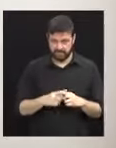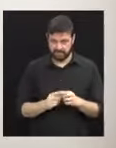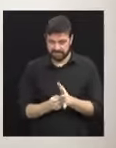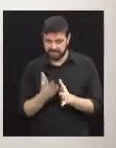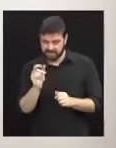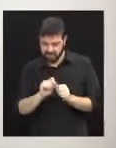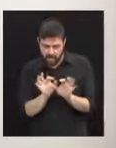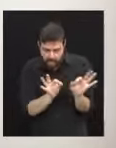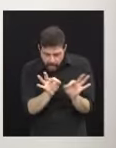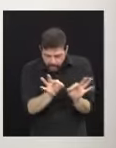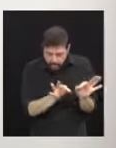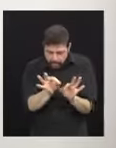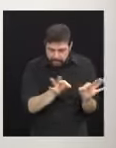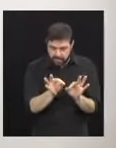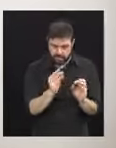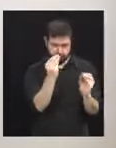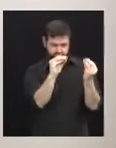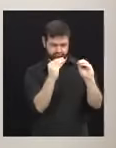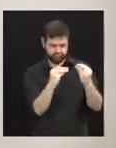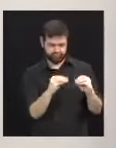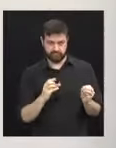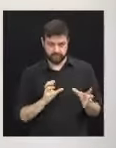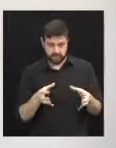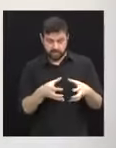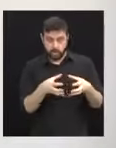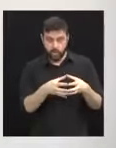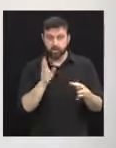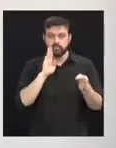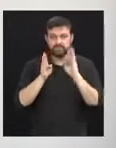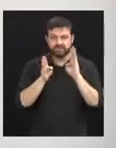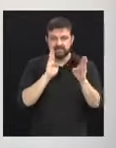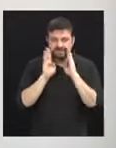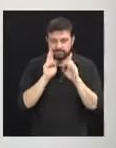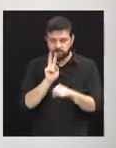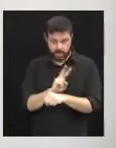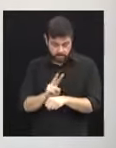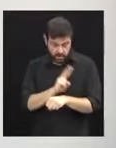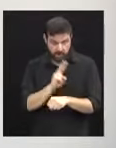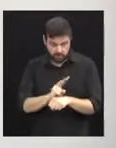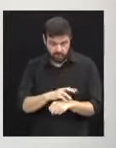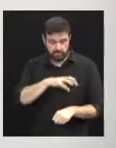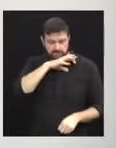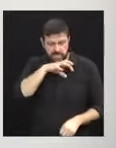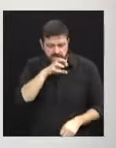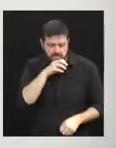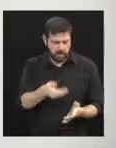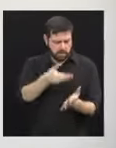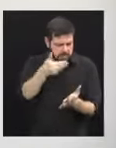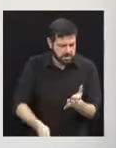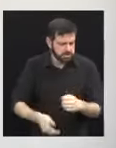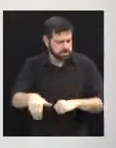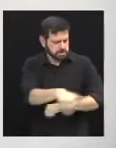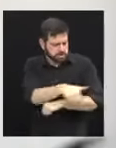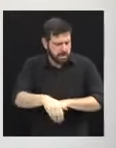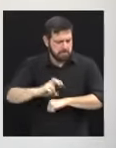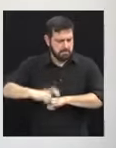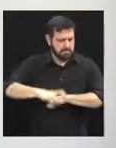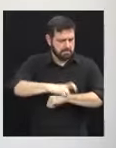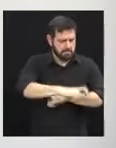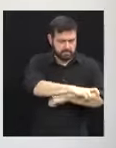fazem montagem e só para ter lá, existem grupos no Facebook mesmo de proteção, de animal perdido, né,